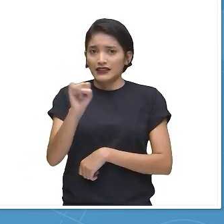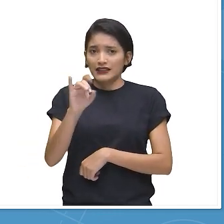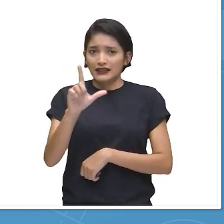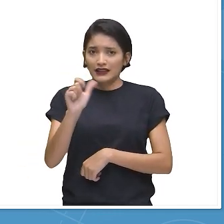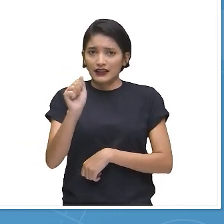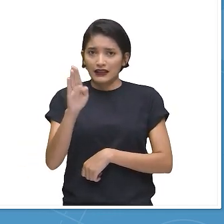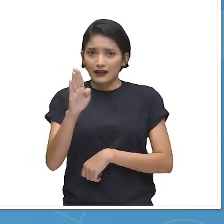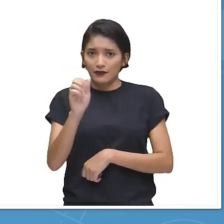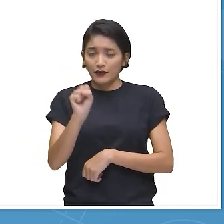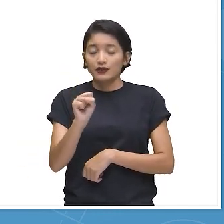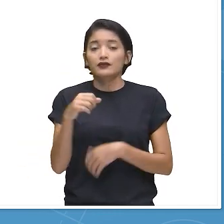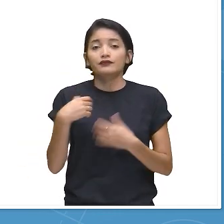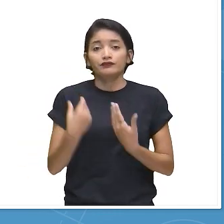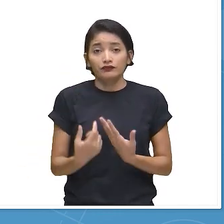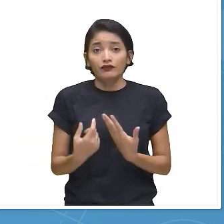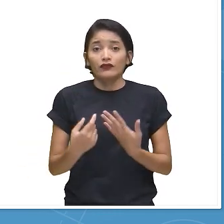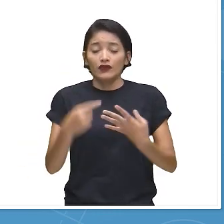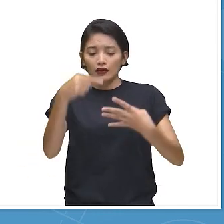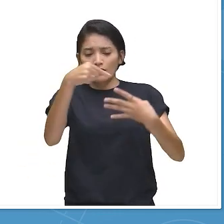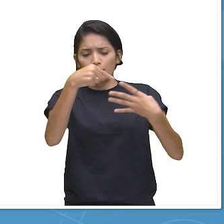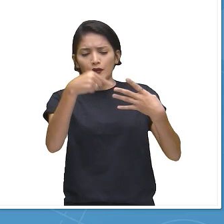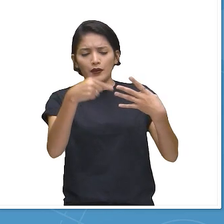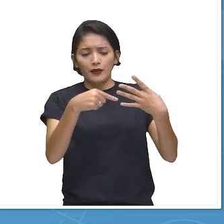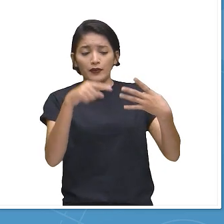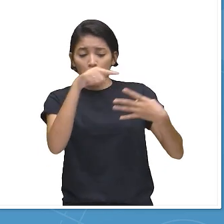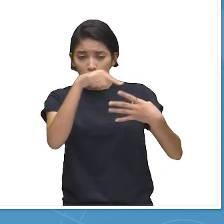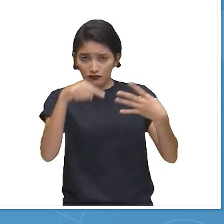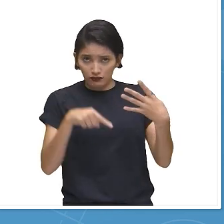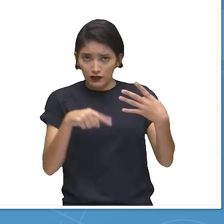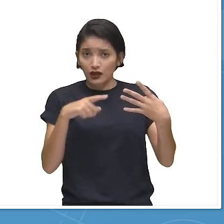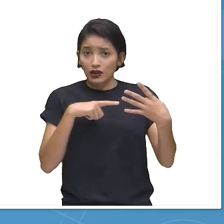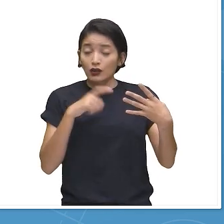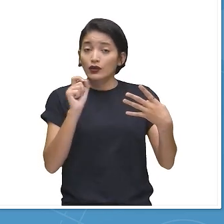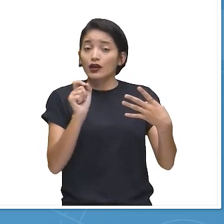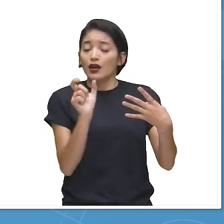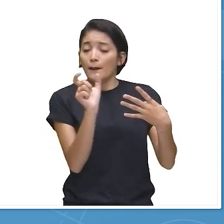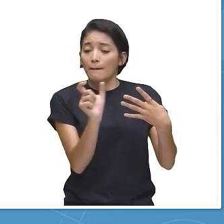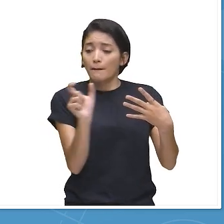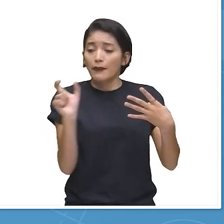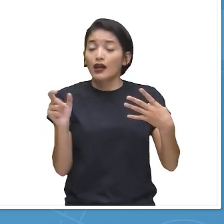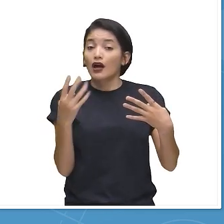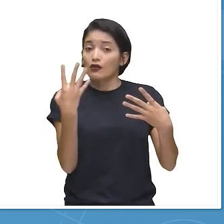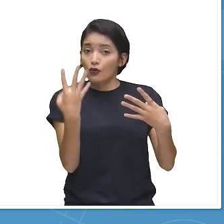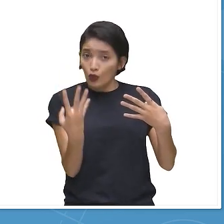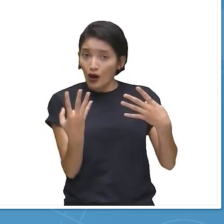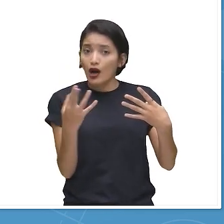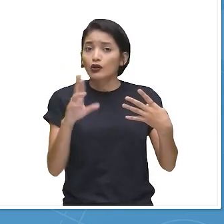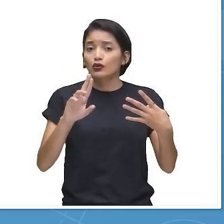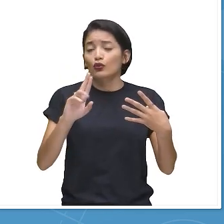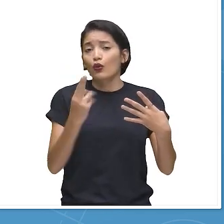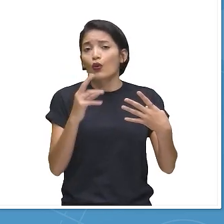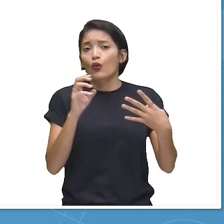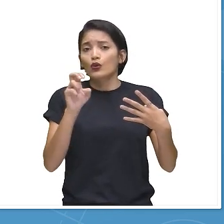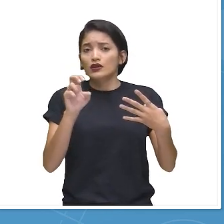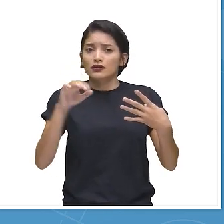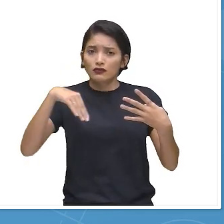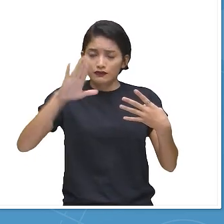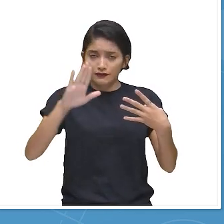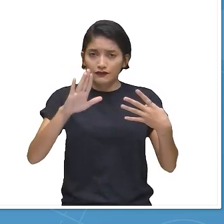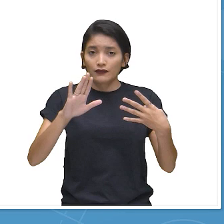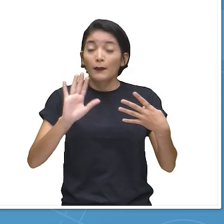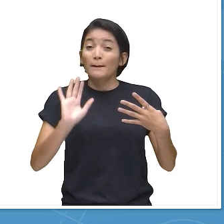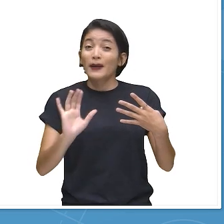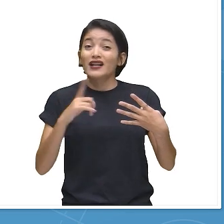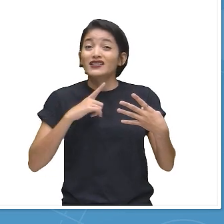diz que nessas alternativas aqui, existem palavras com 4 ou mais sílabas. E só